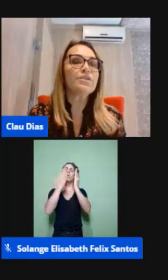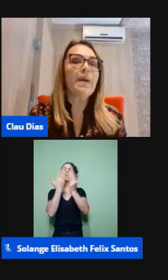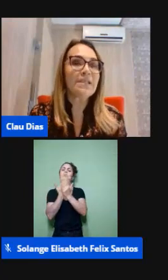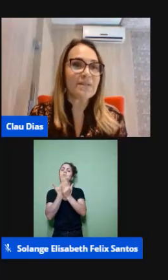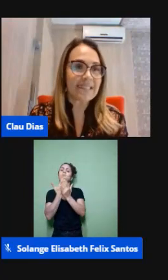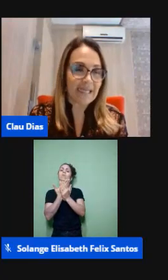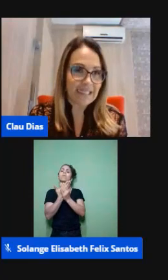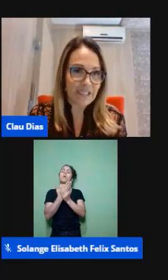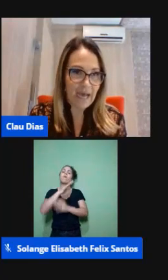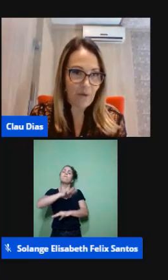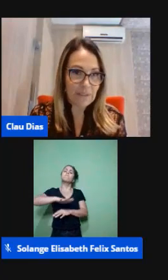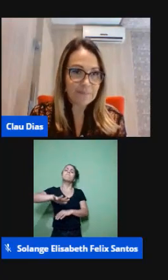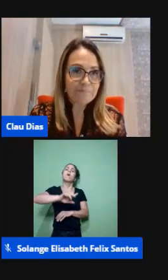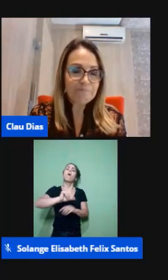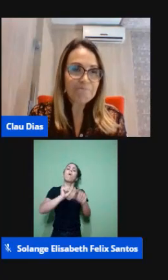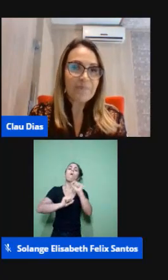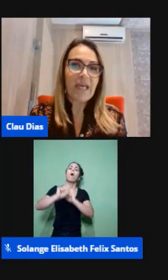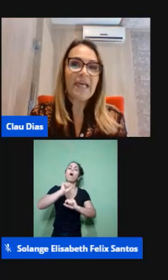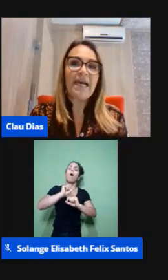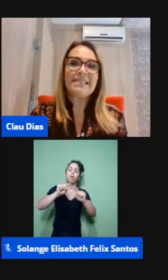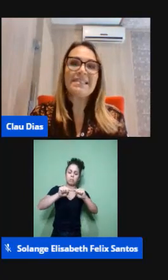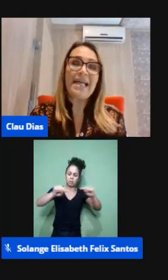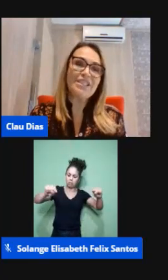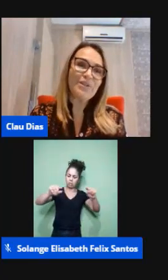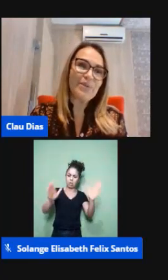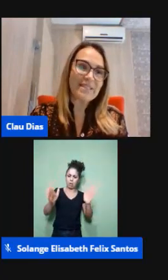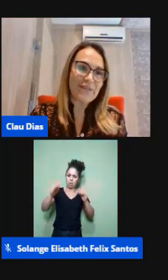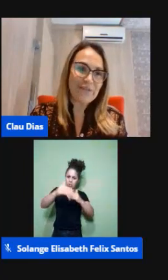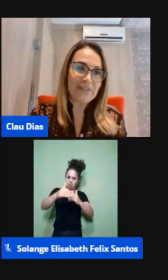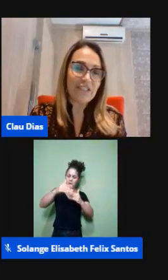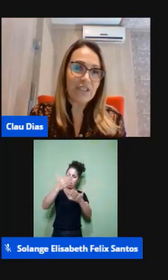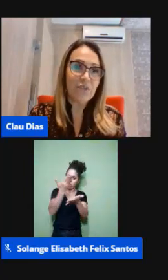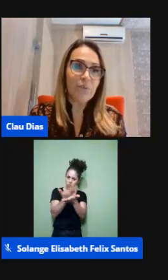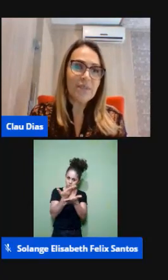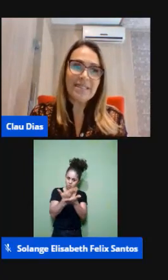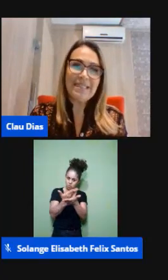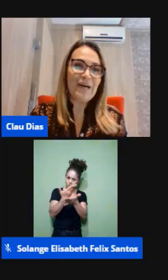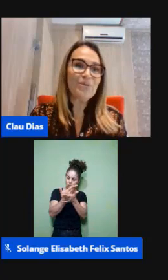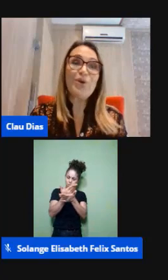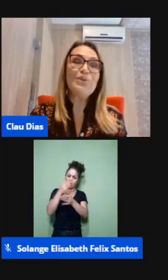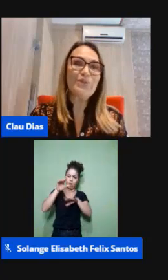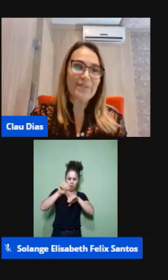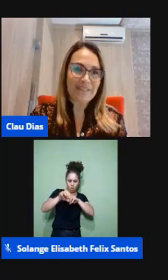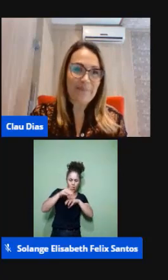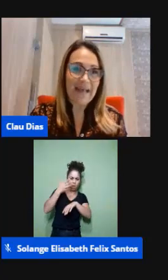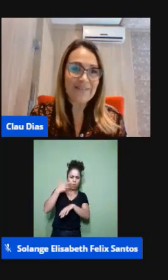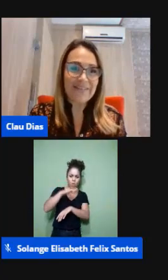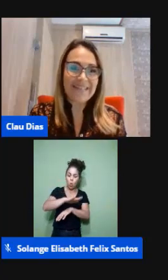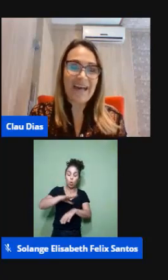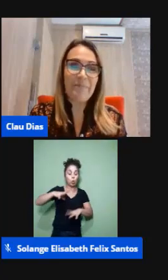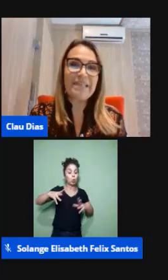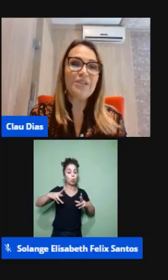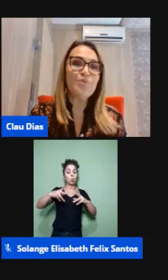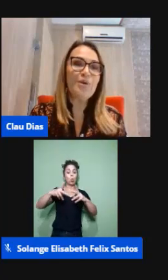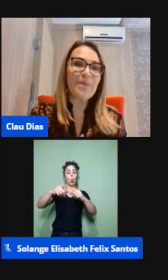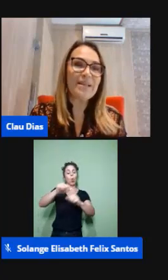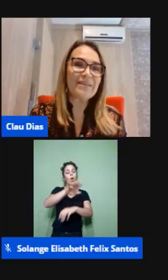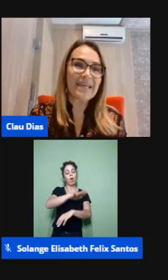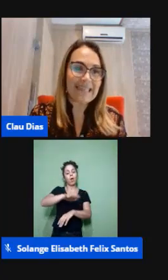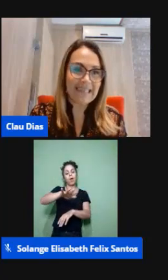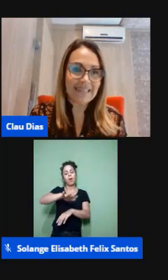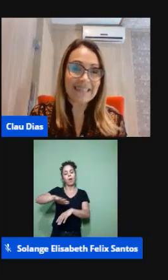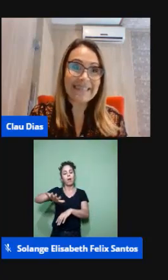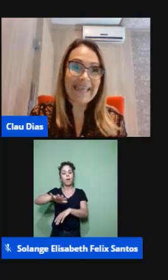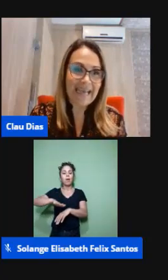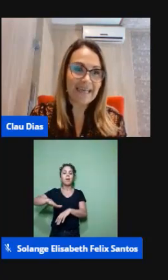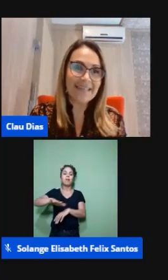eu estou falando? O espaço da sala de aula, né? A sala de educação infantil? Não, todos os espaços. A partir do momento